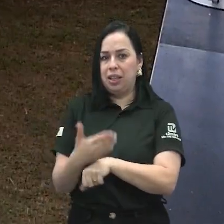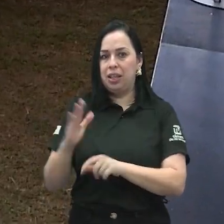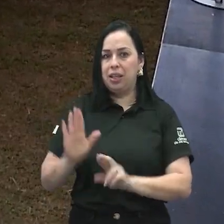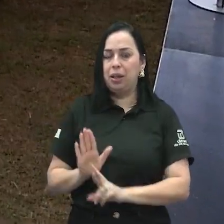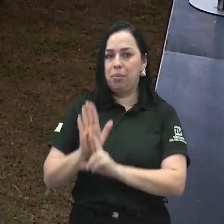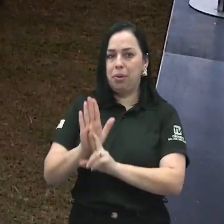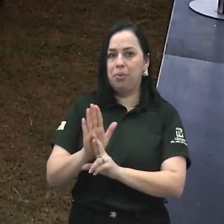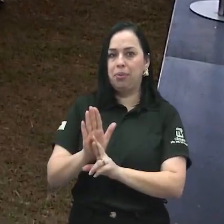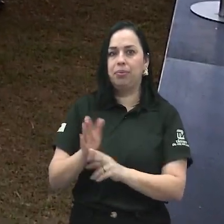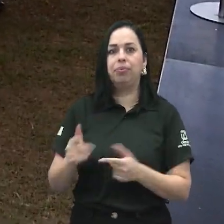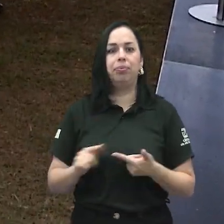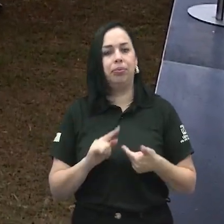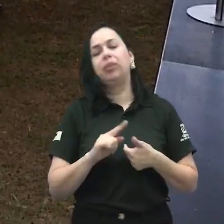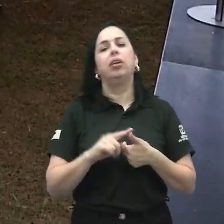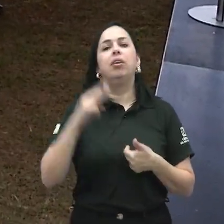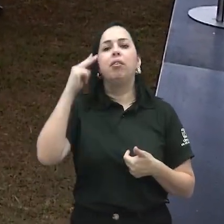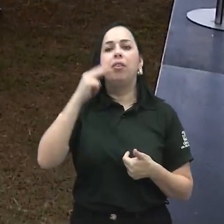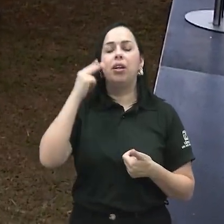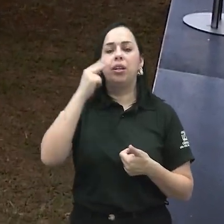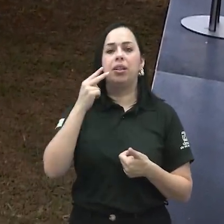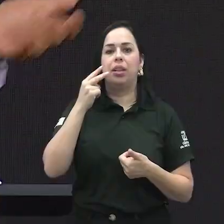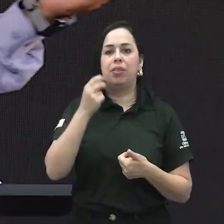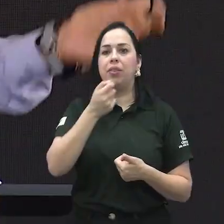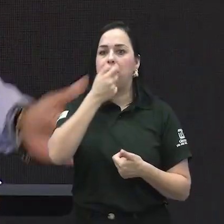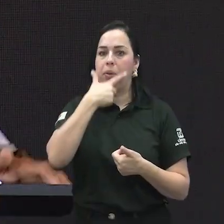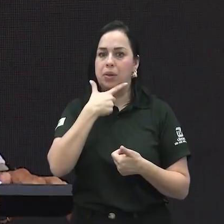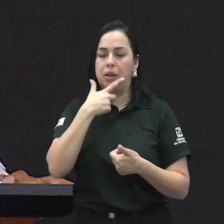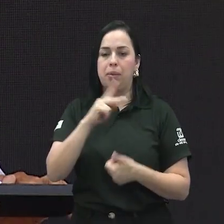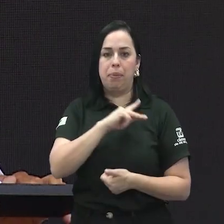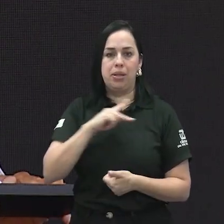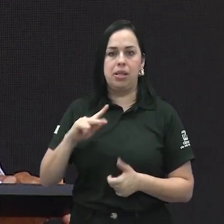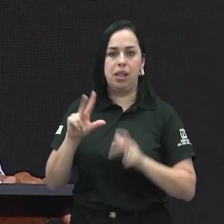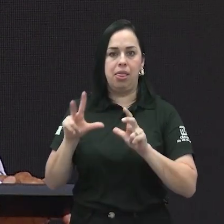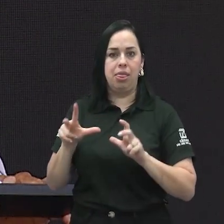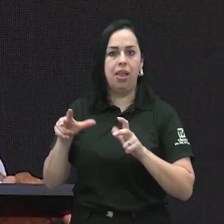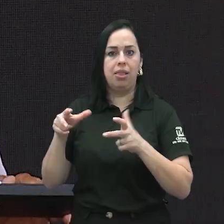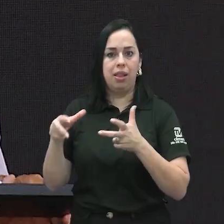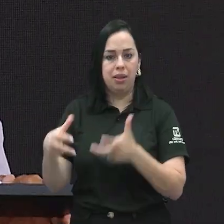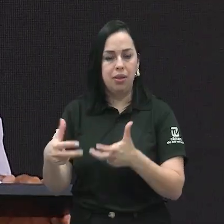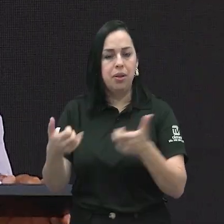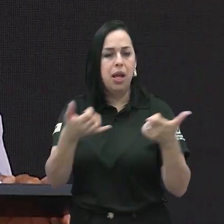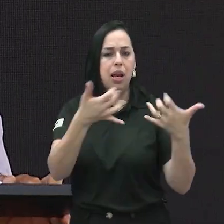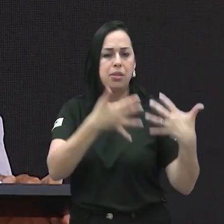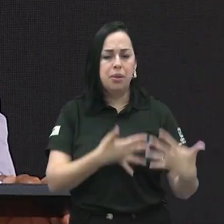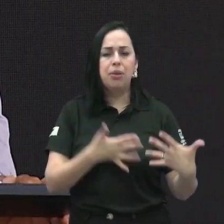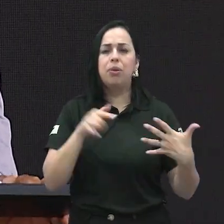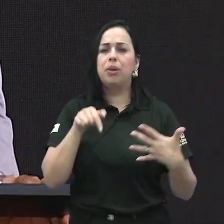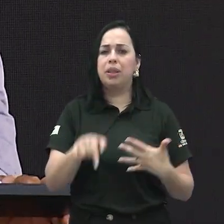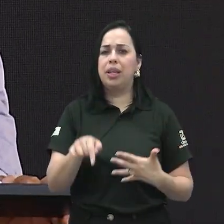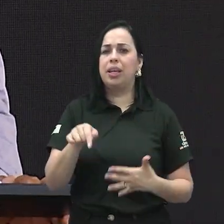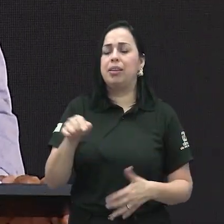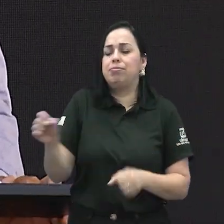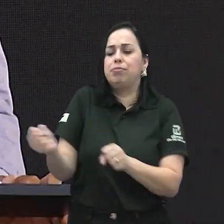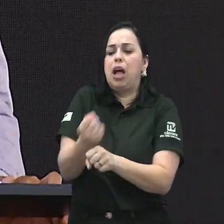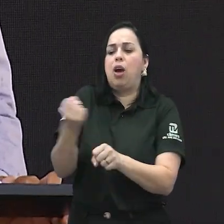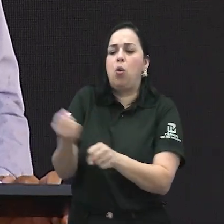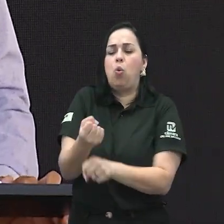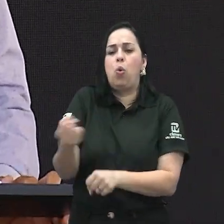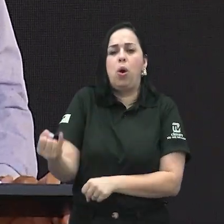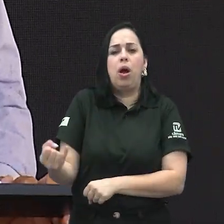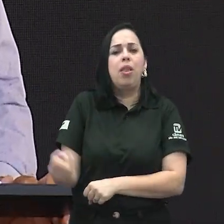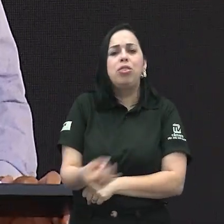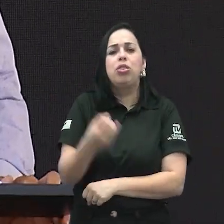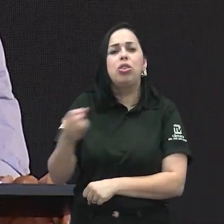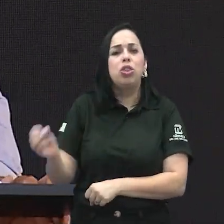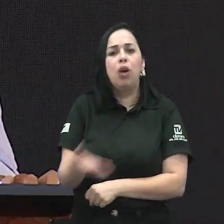a presença de representantes do poder público. O vereador Roberto do Eleven, presidente da Câmara, destacou a